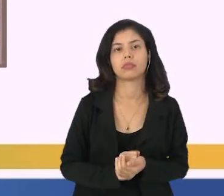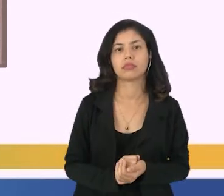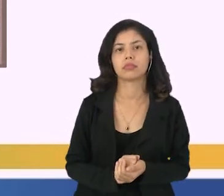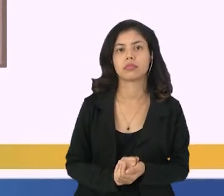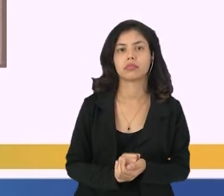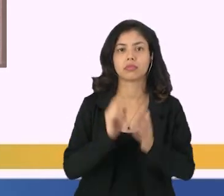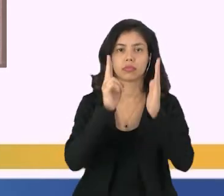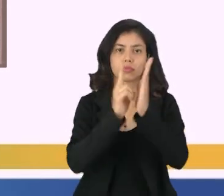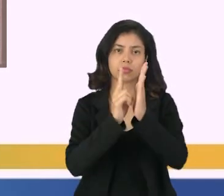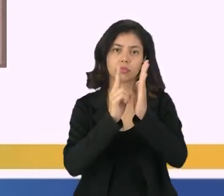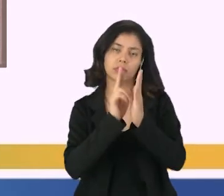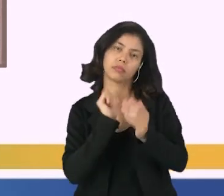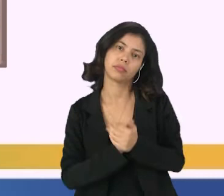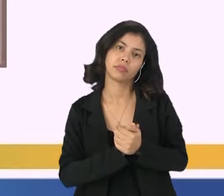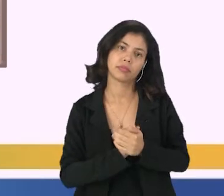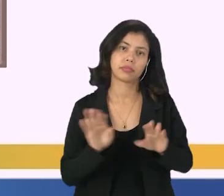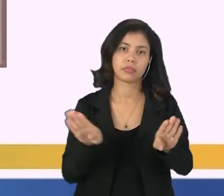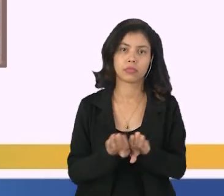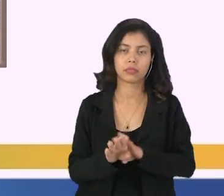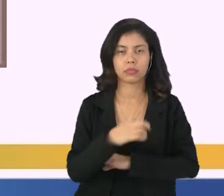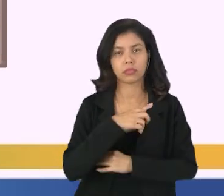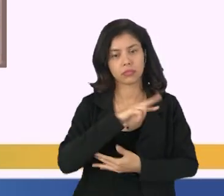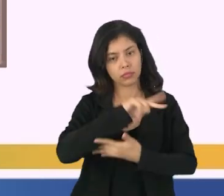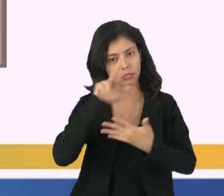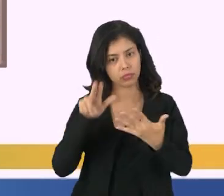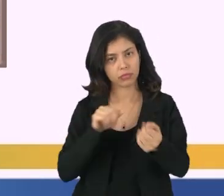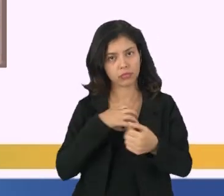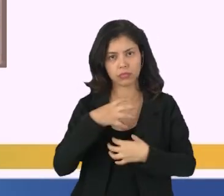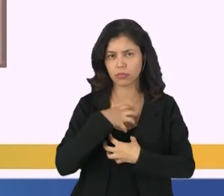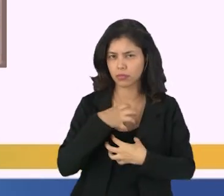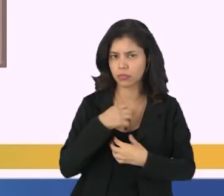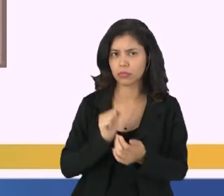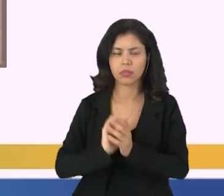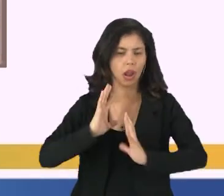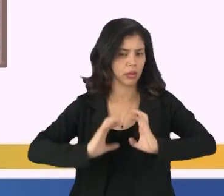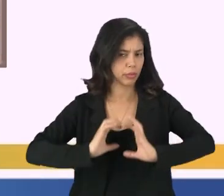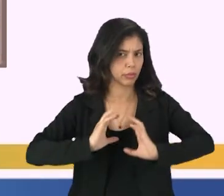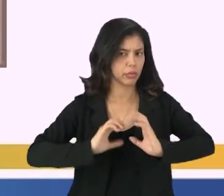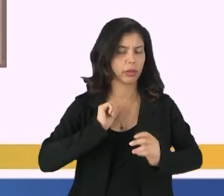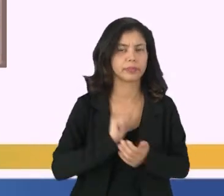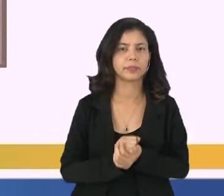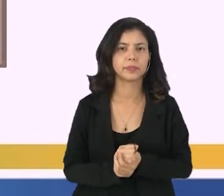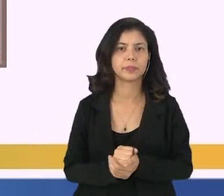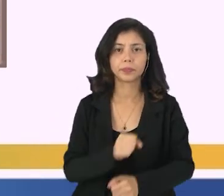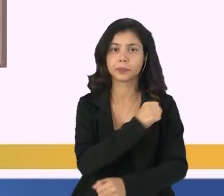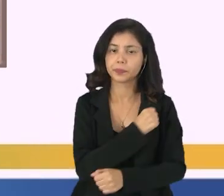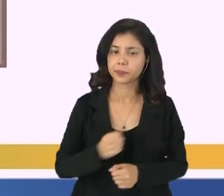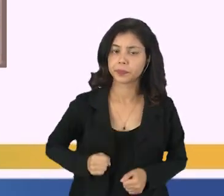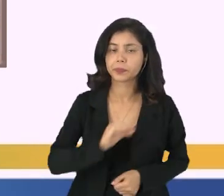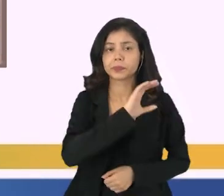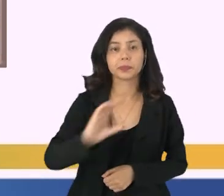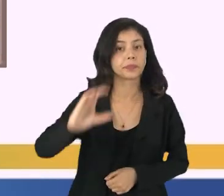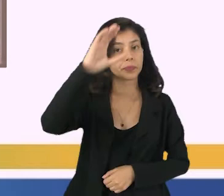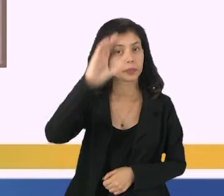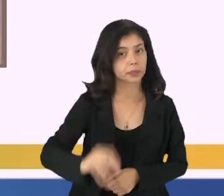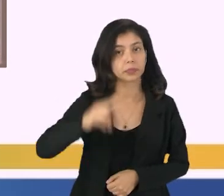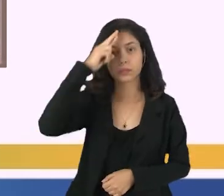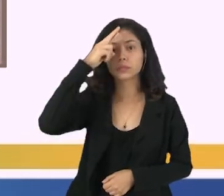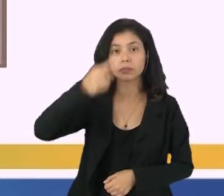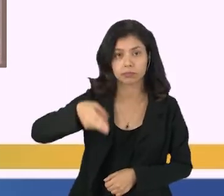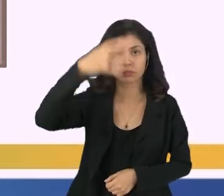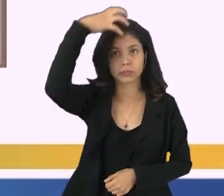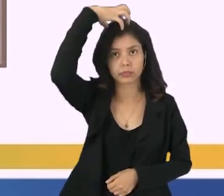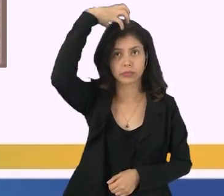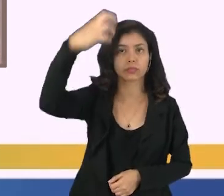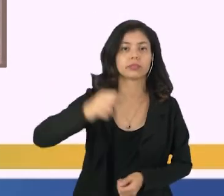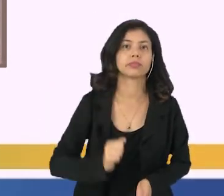esses indígenas, tá? Houve, no entanto, vários momentos de conflito, né, entre sacerdotes católicos e autoridades da